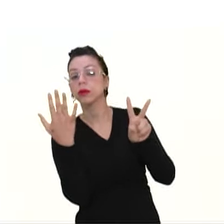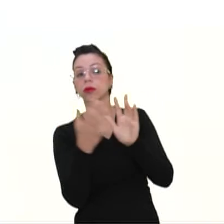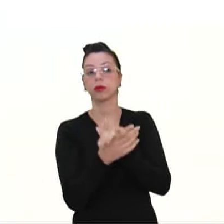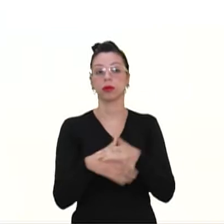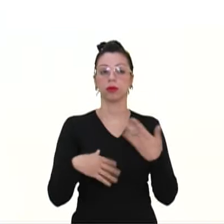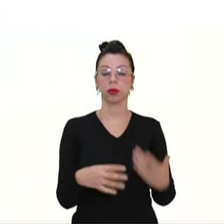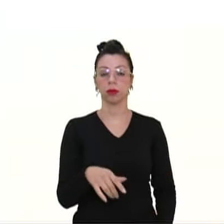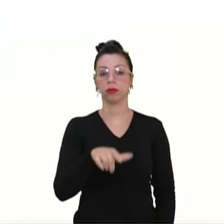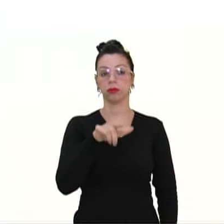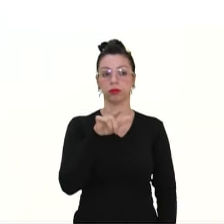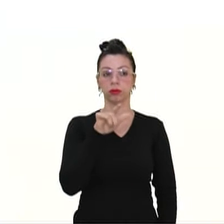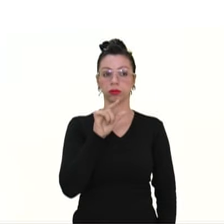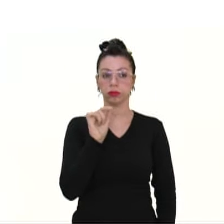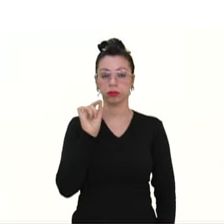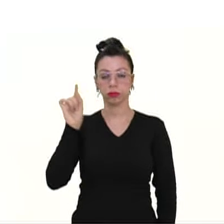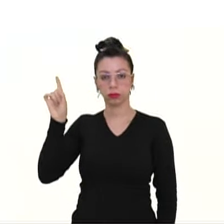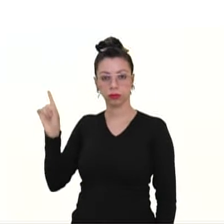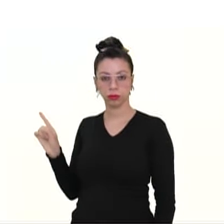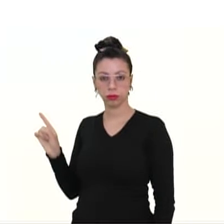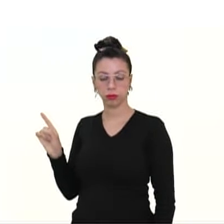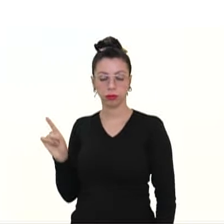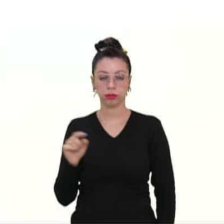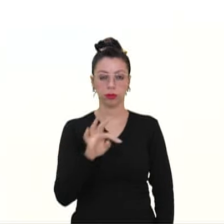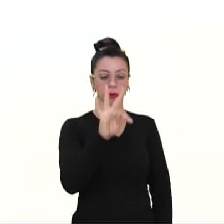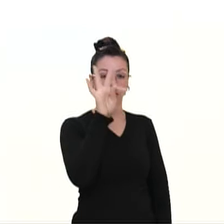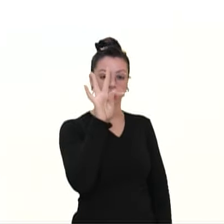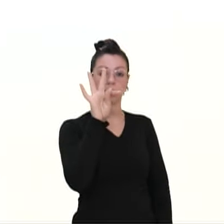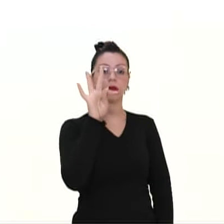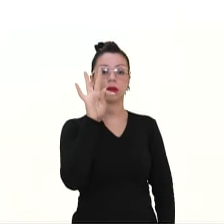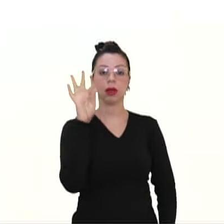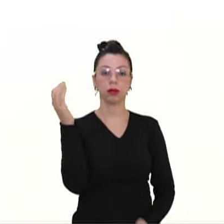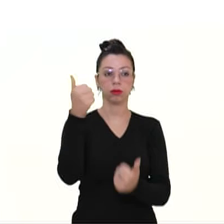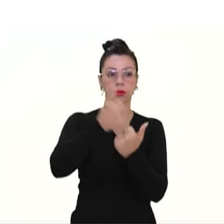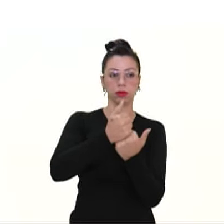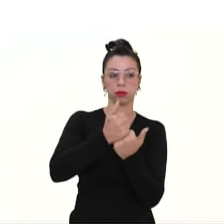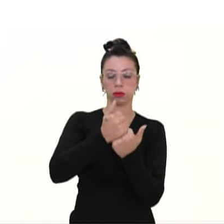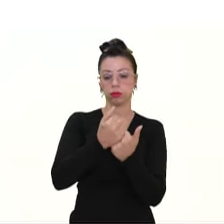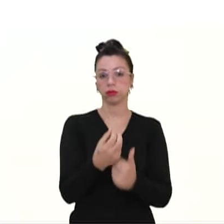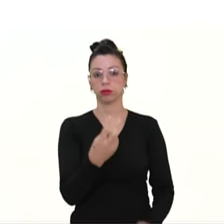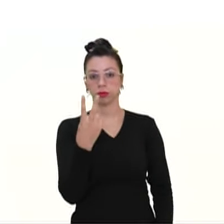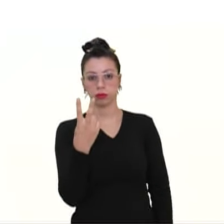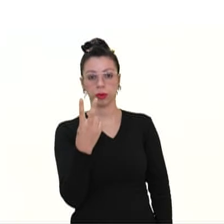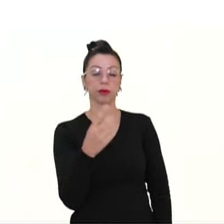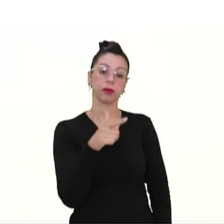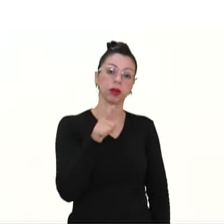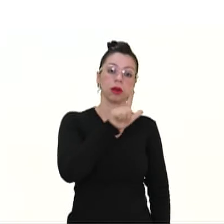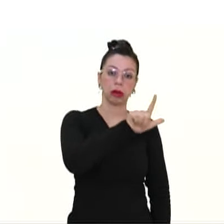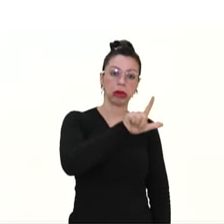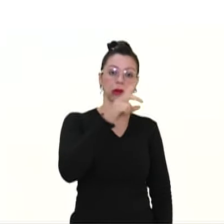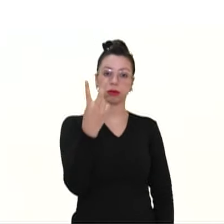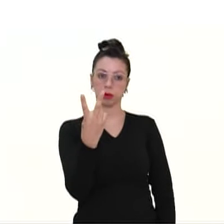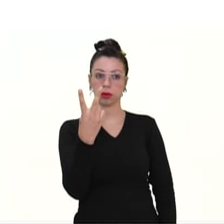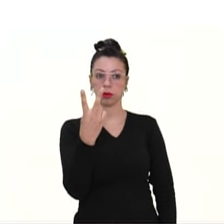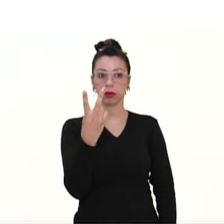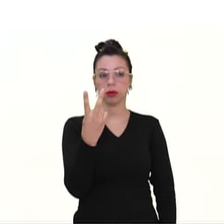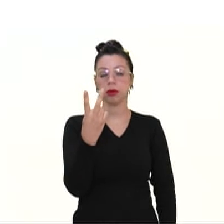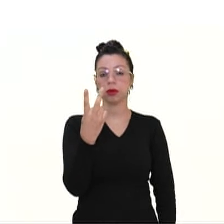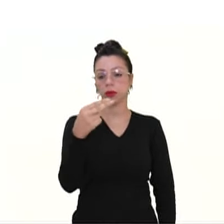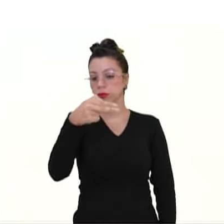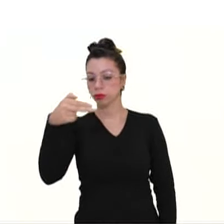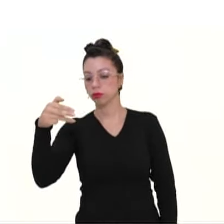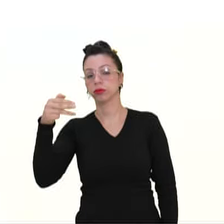assim. Então, ó, coloco no lugar do T, eu coloco 2, porque é L2 agora, ok? 3.000 você vai